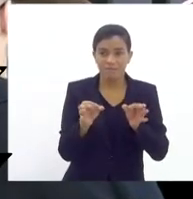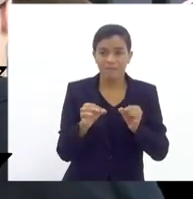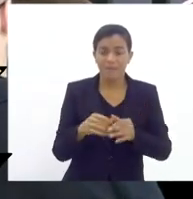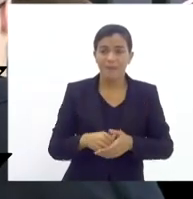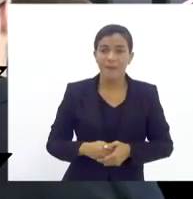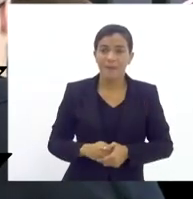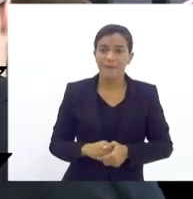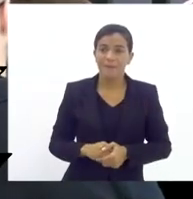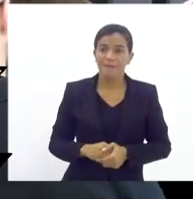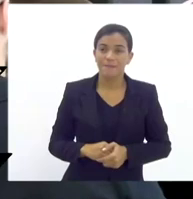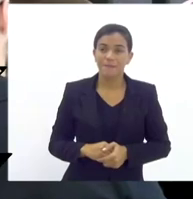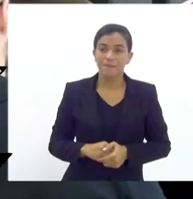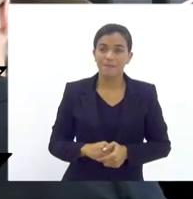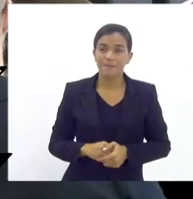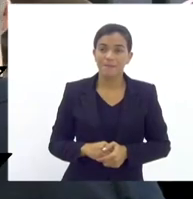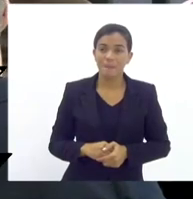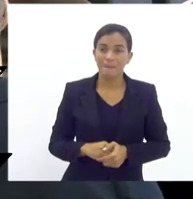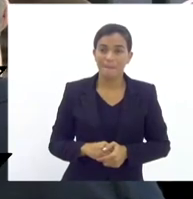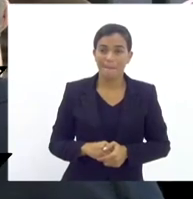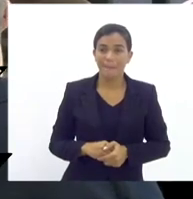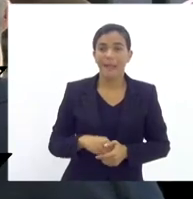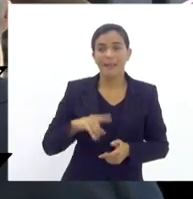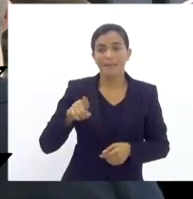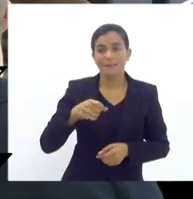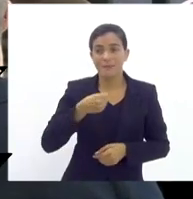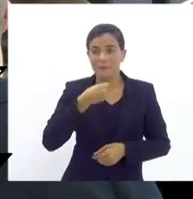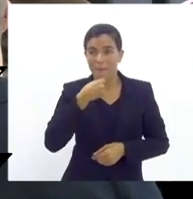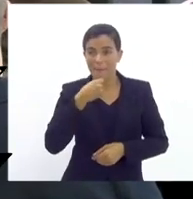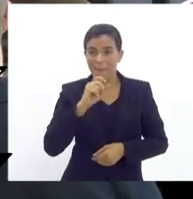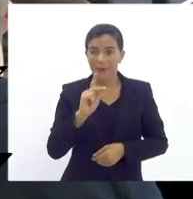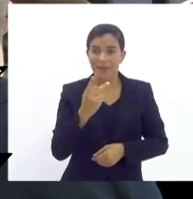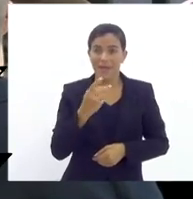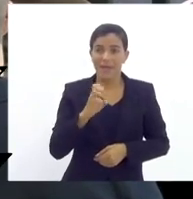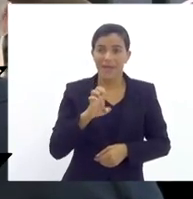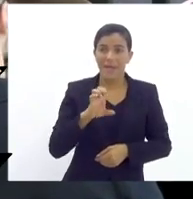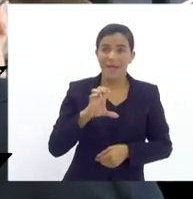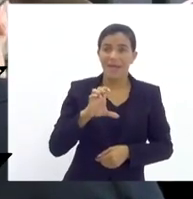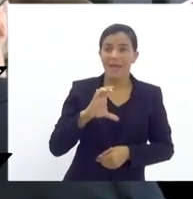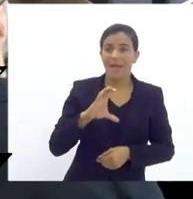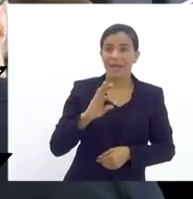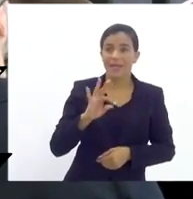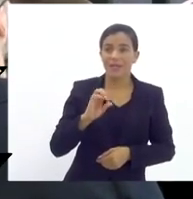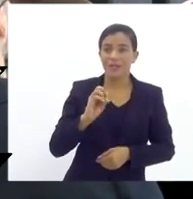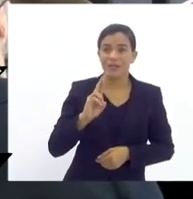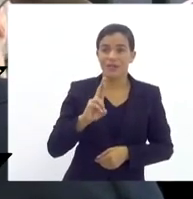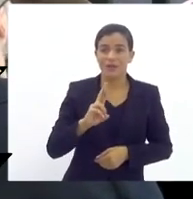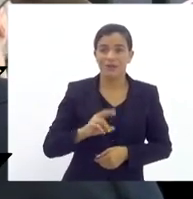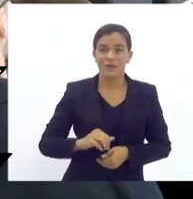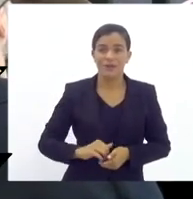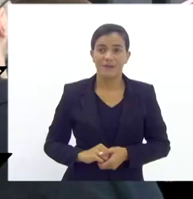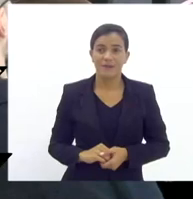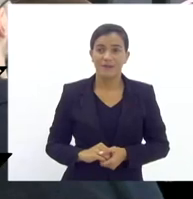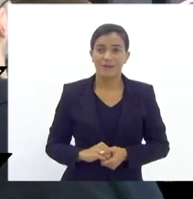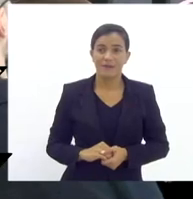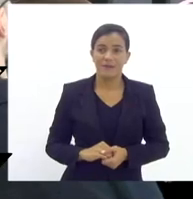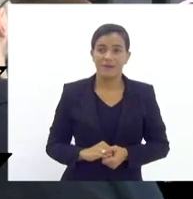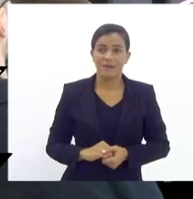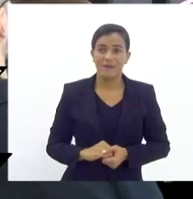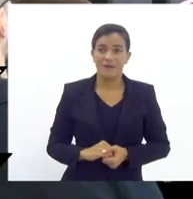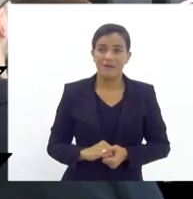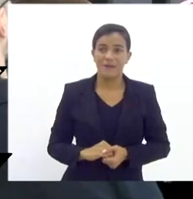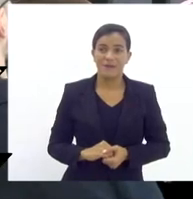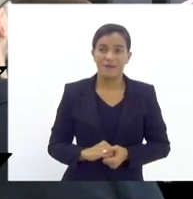lá e depois eu faço para o Hector gente é isso oi oi